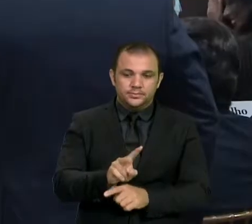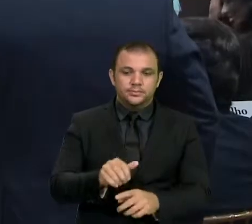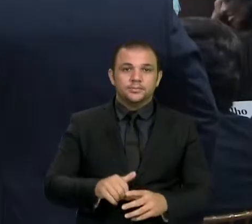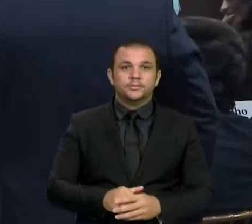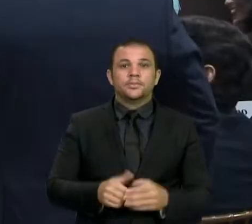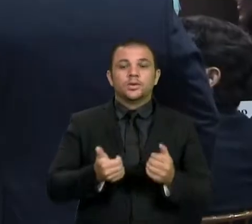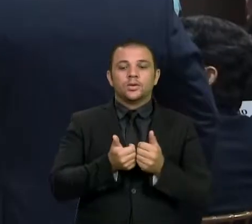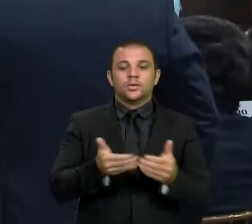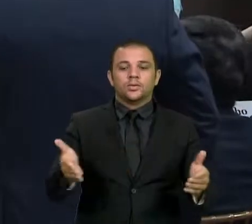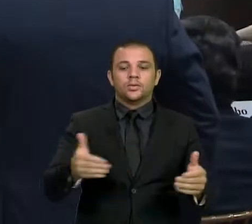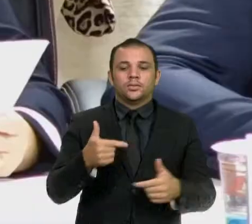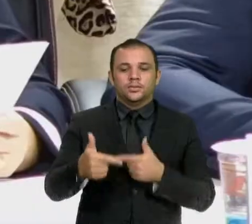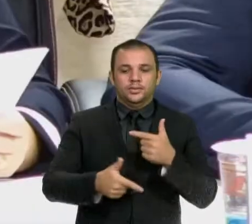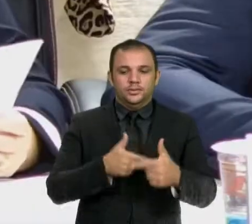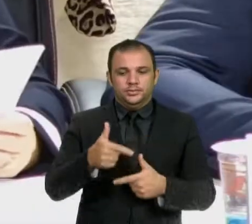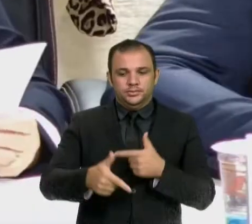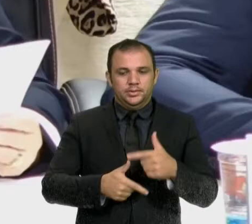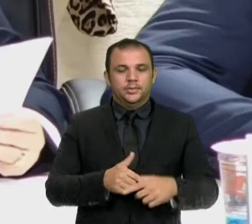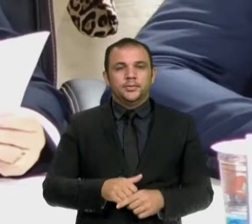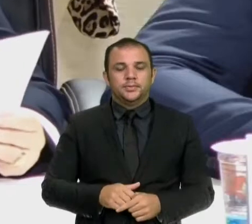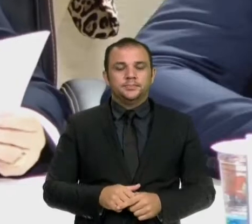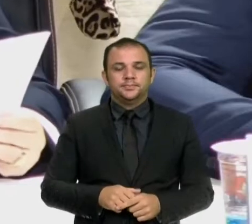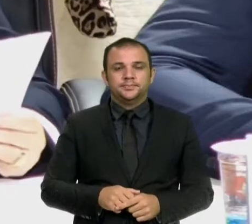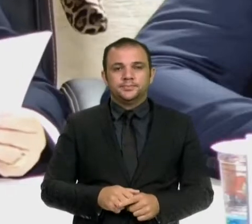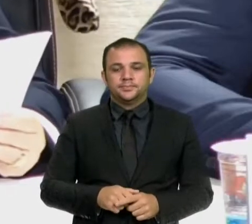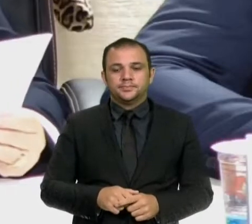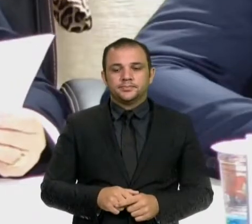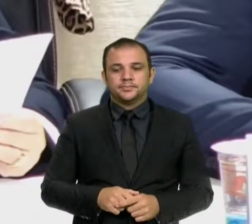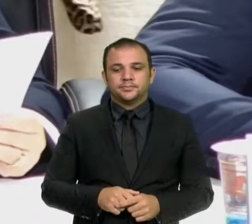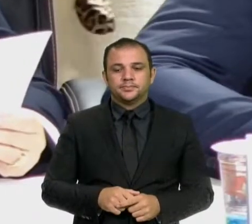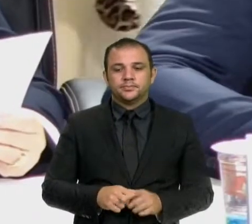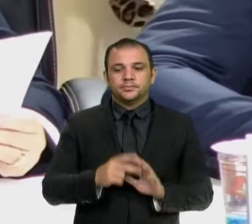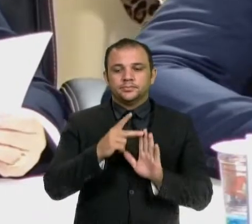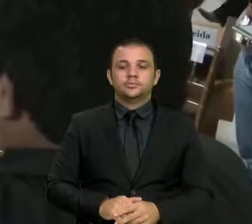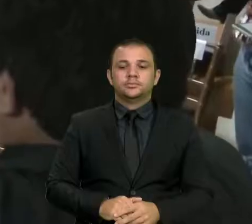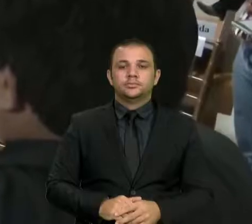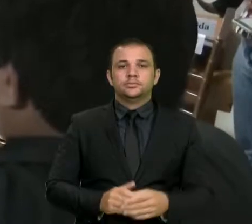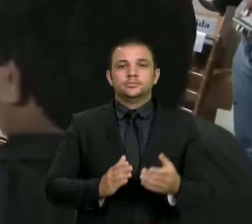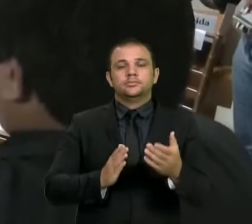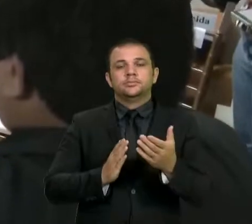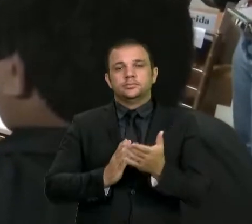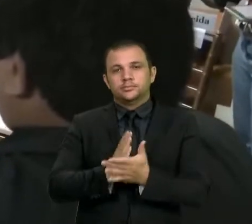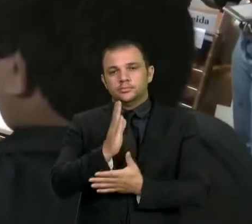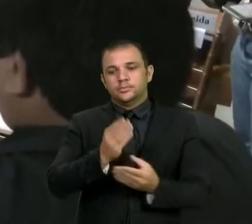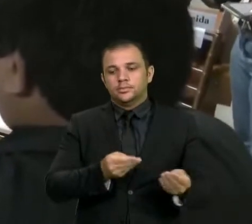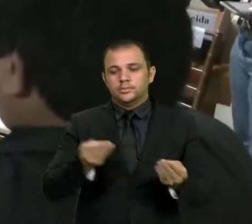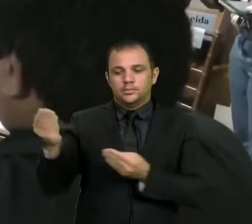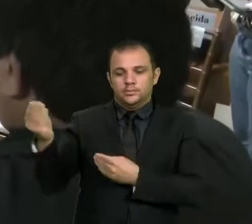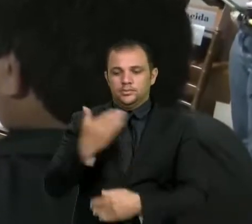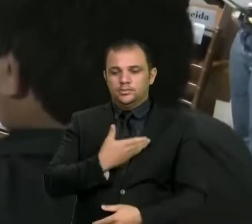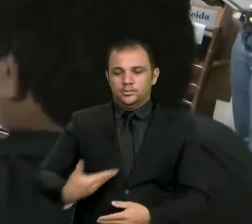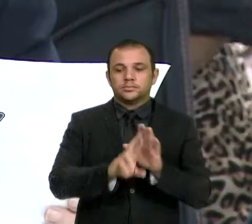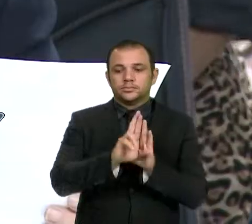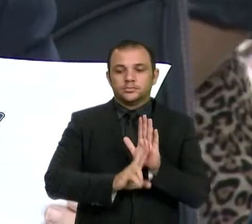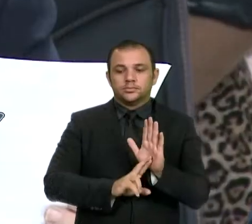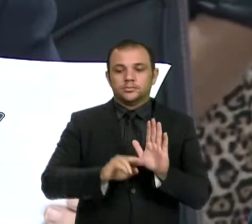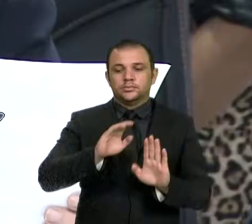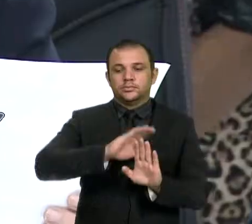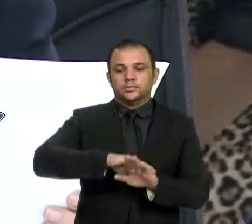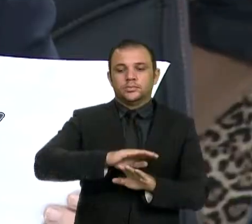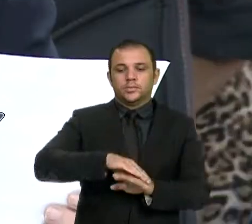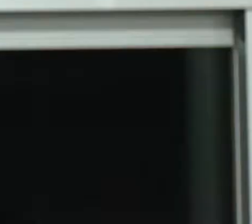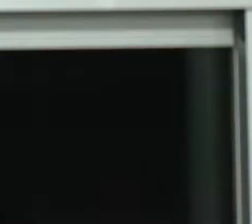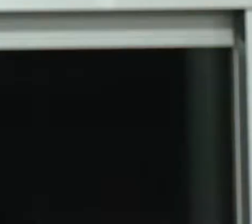Em seguida, a presidente Iracema Vale abriu a sessão extraordinária em que eles aprovaram o projeto de lei de autoria